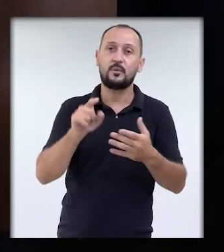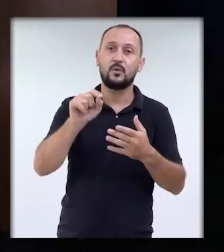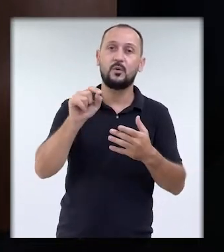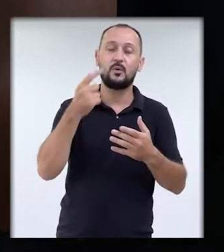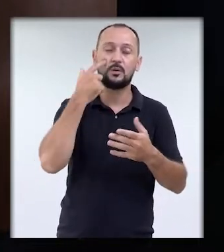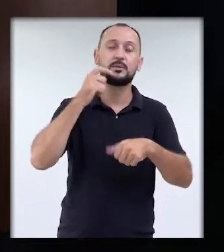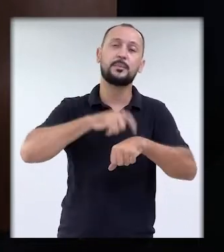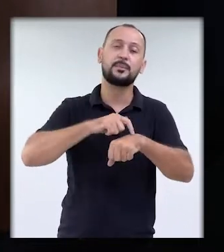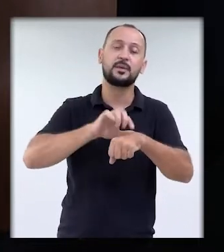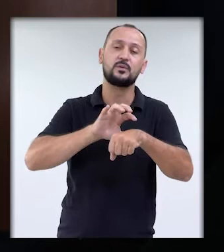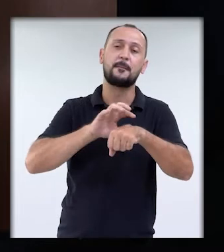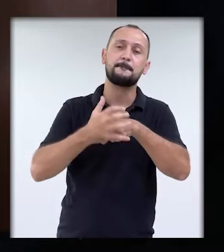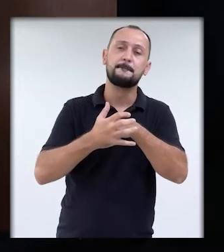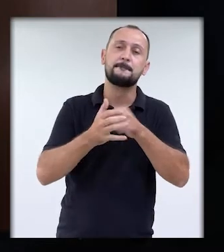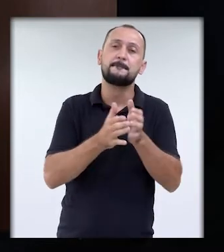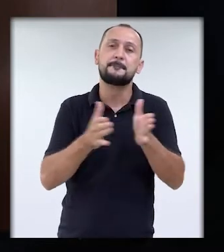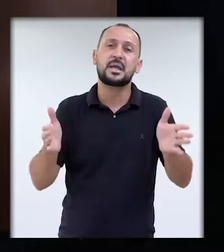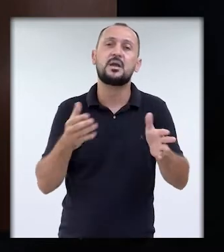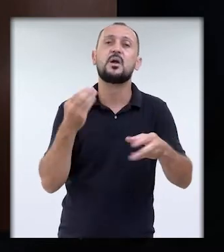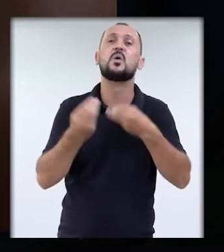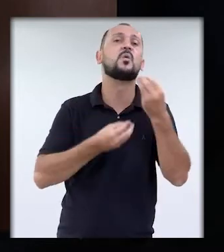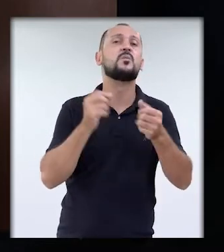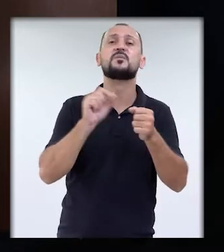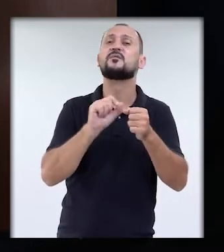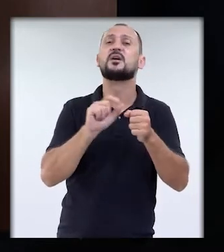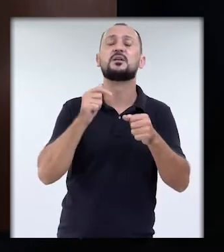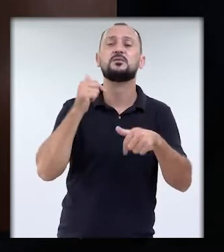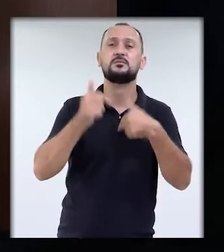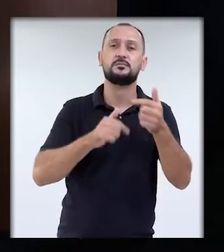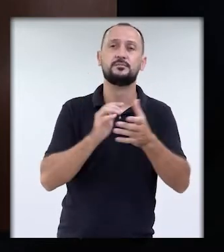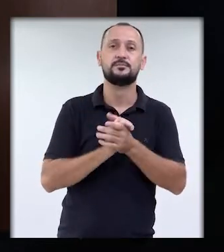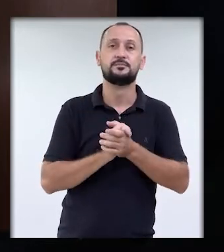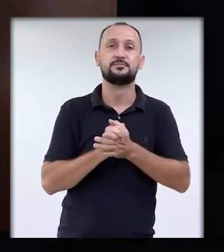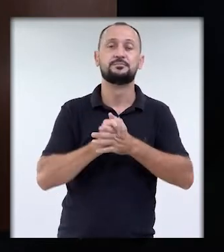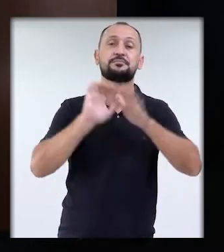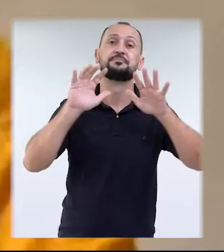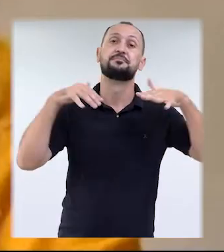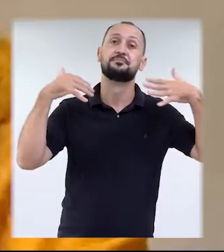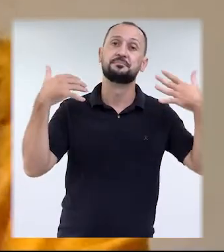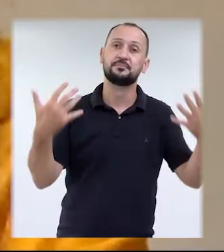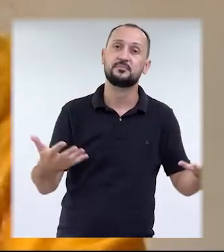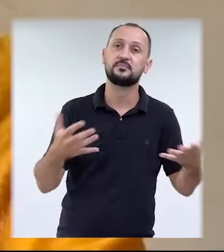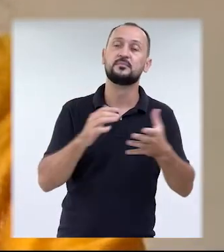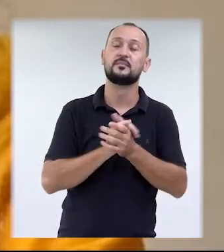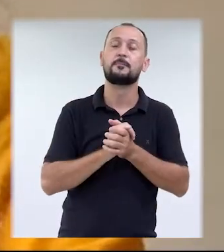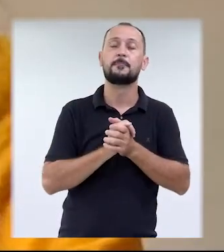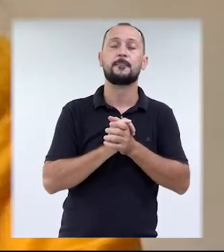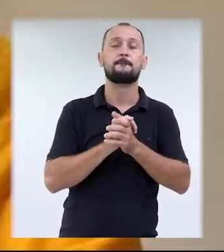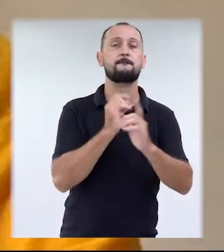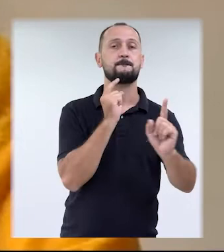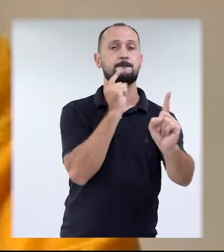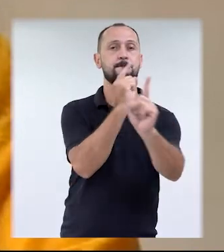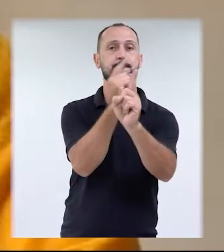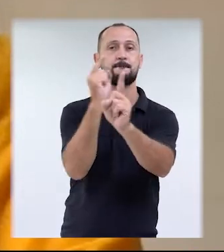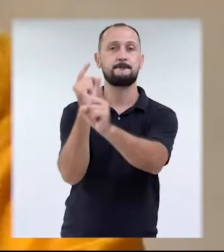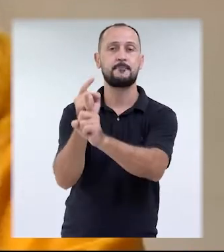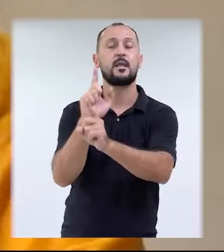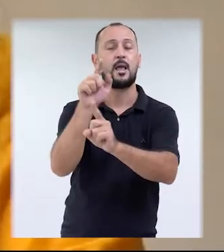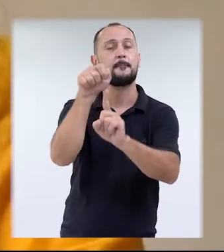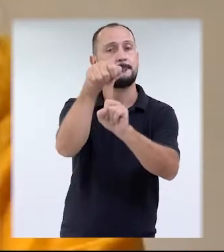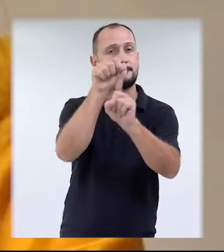E agora, diante da pandemia, como vem sendo feito esse trabalho? Então, os encontros, eles